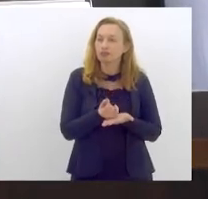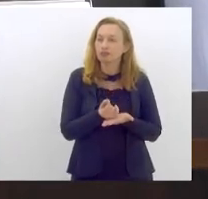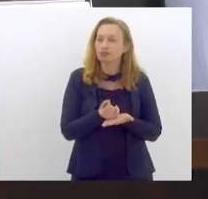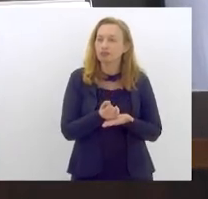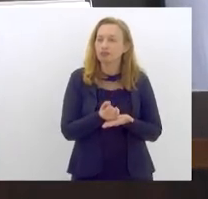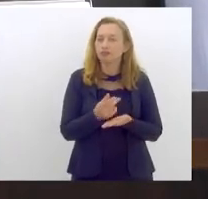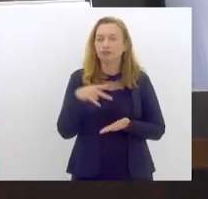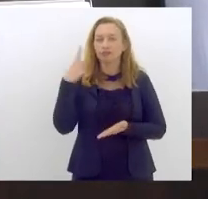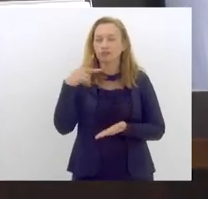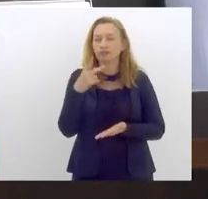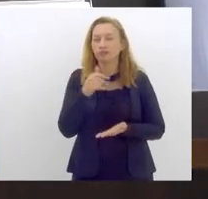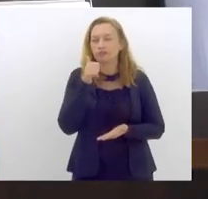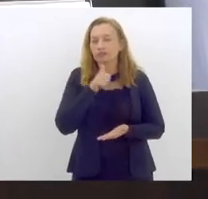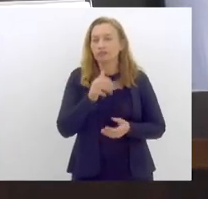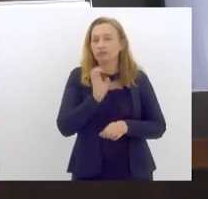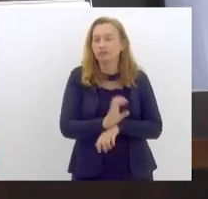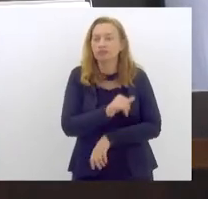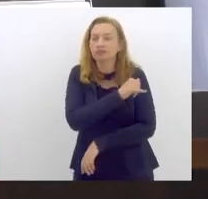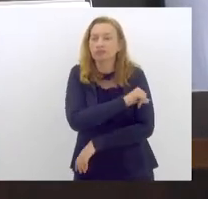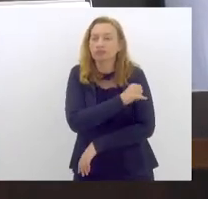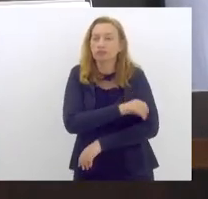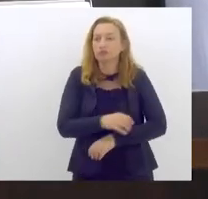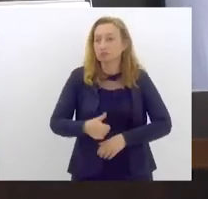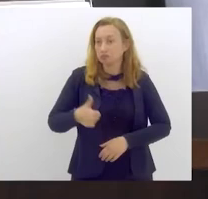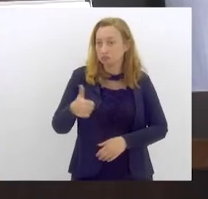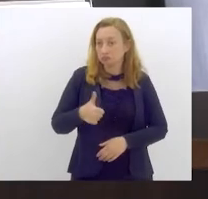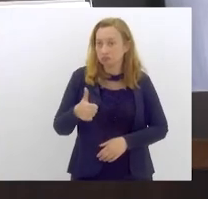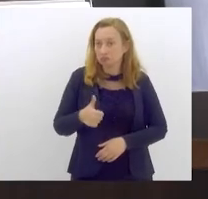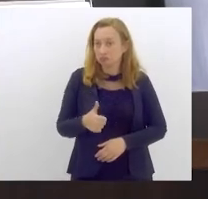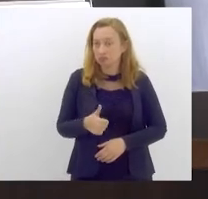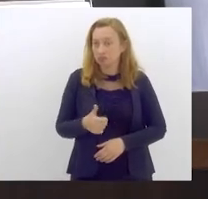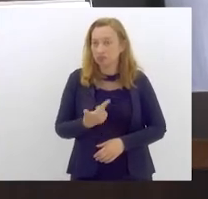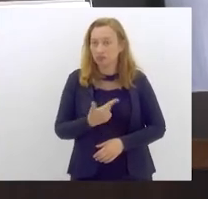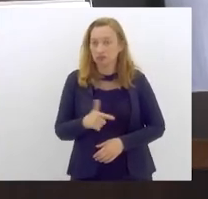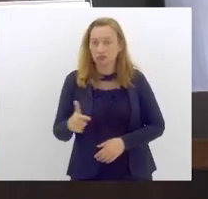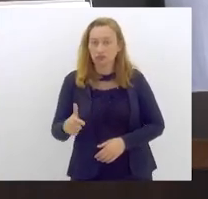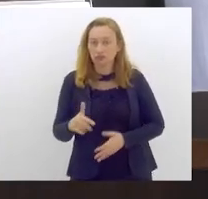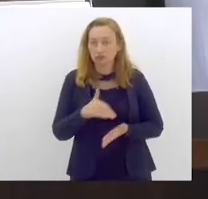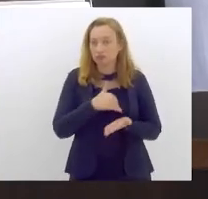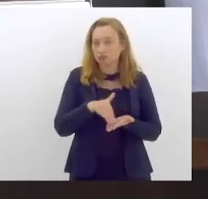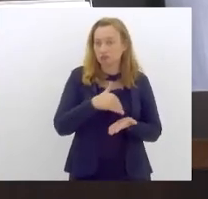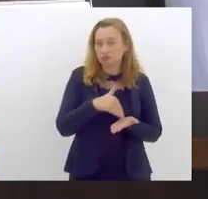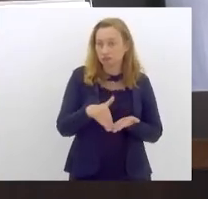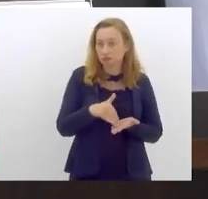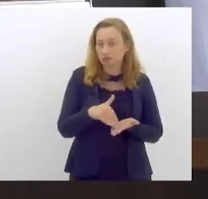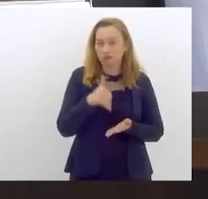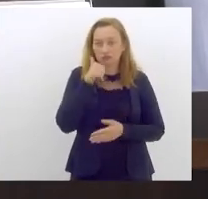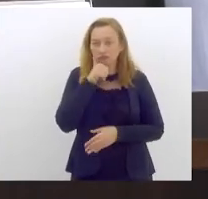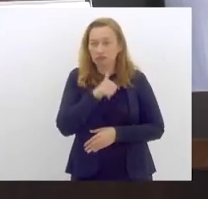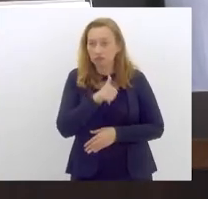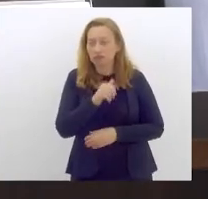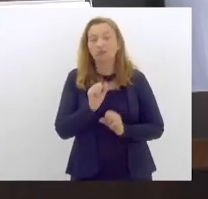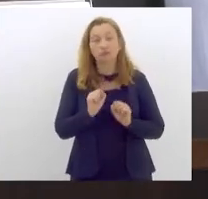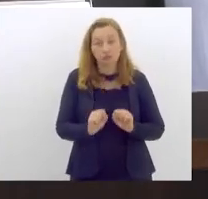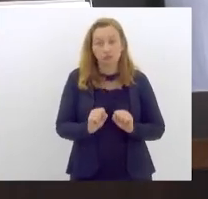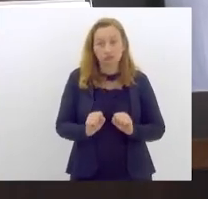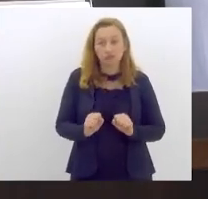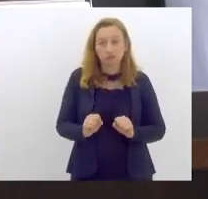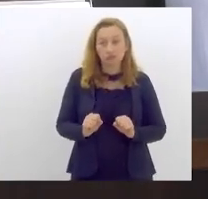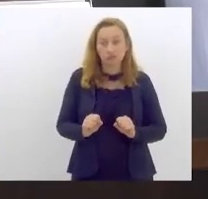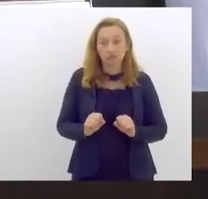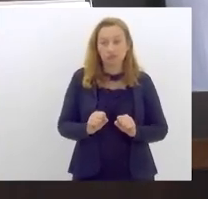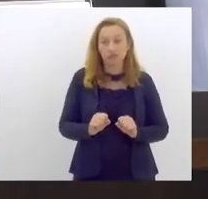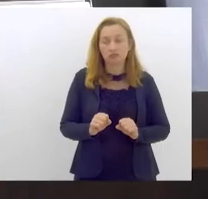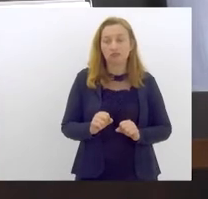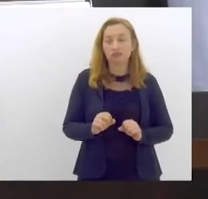à política de mulheres no estado do Rio de Janeiro Primeiro sequer temos uma Secretaria de mulheres que poderiam nos